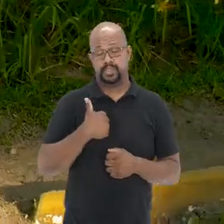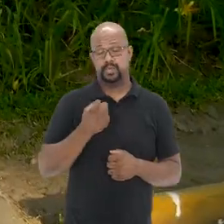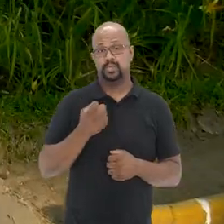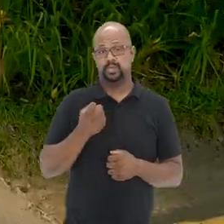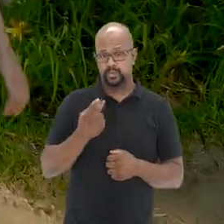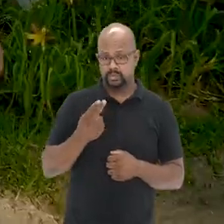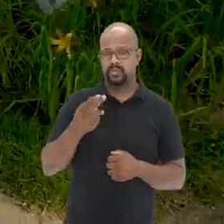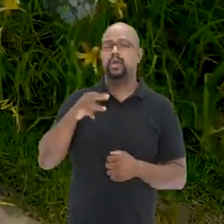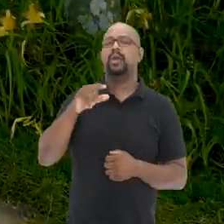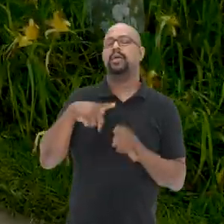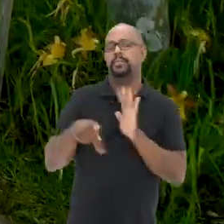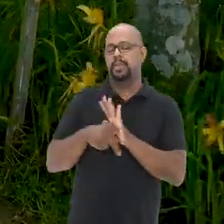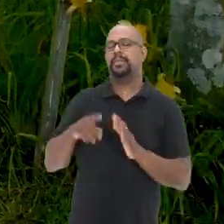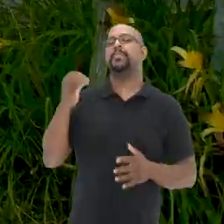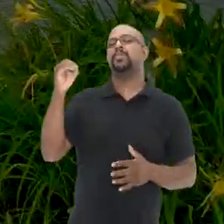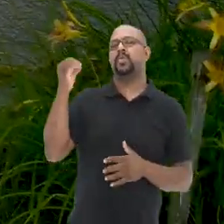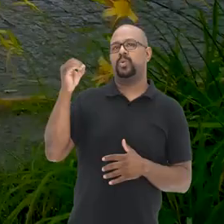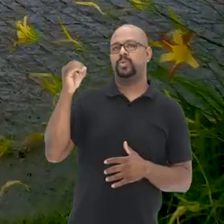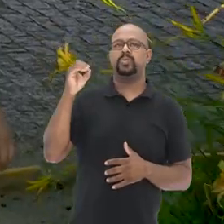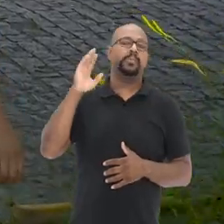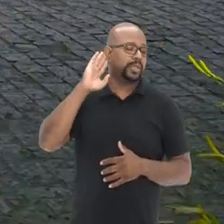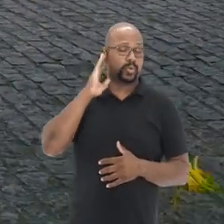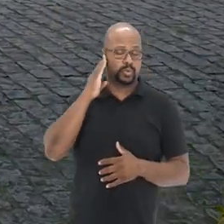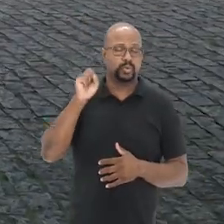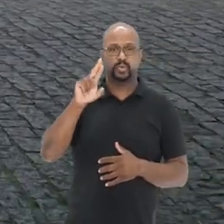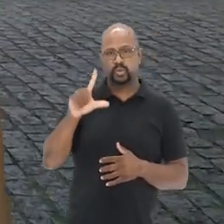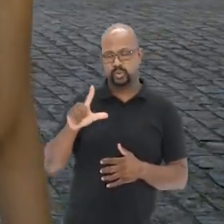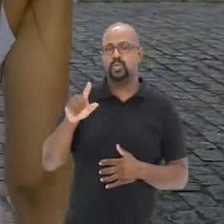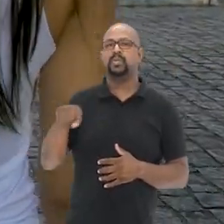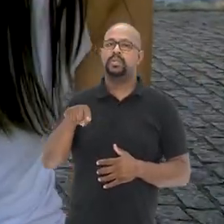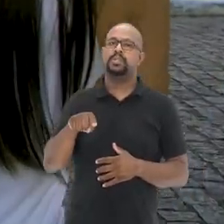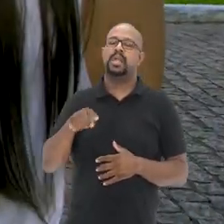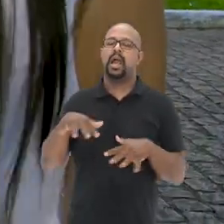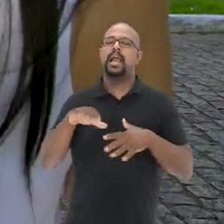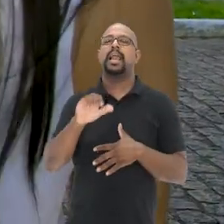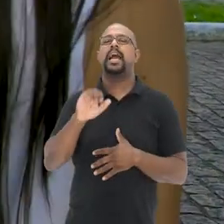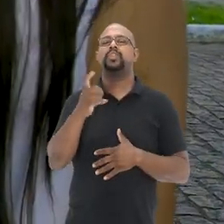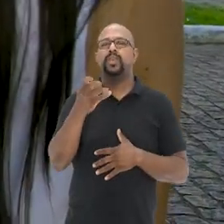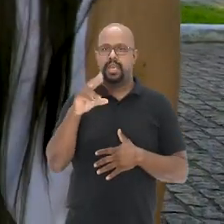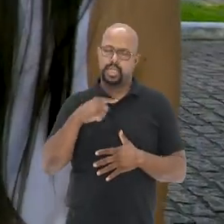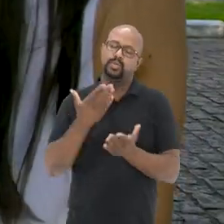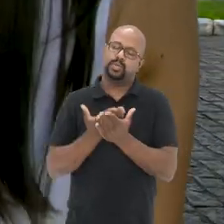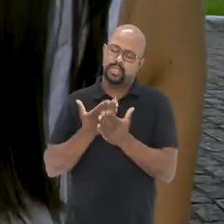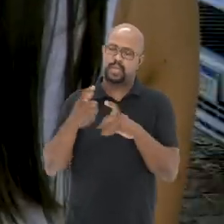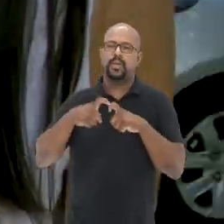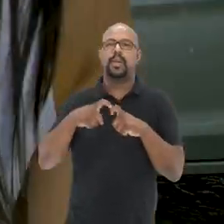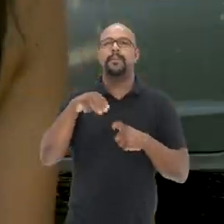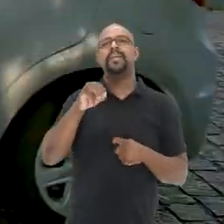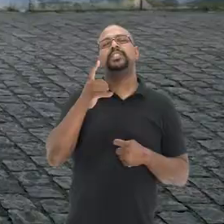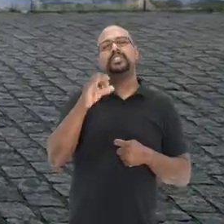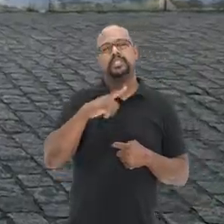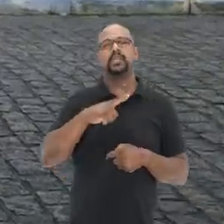Eu sou de Miranda, Mato Grosso do Sul, da aldeia Cachoeirinha, um bloco aqui. Eu estou cursando medicina, sou do